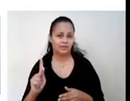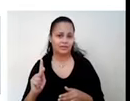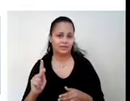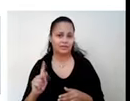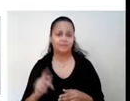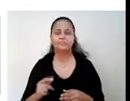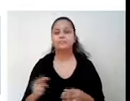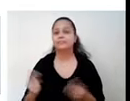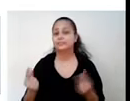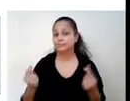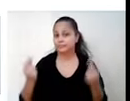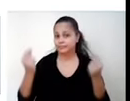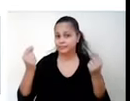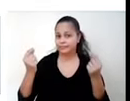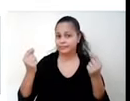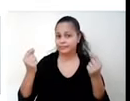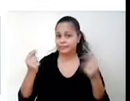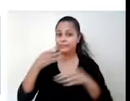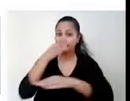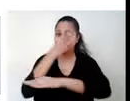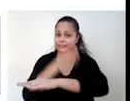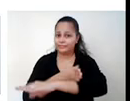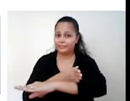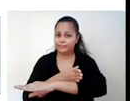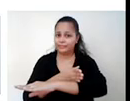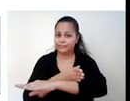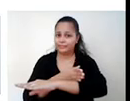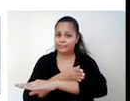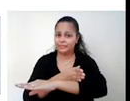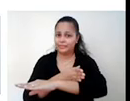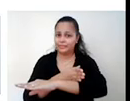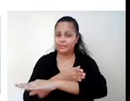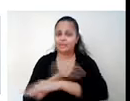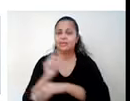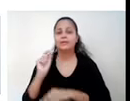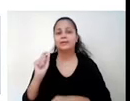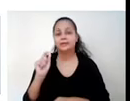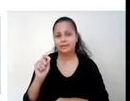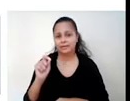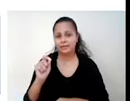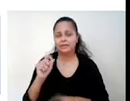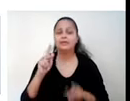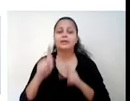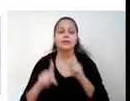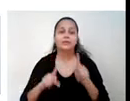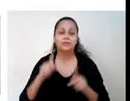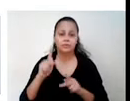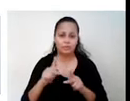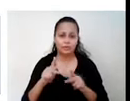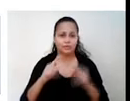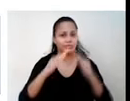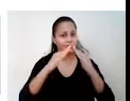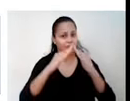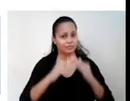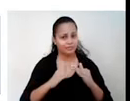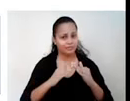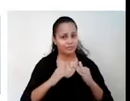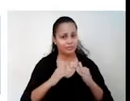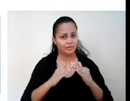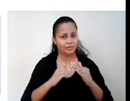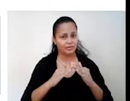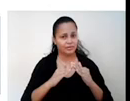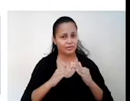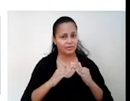durante o final da Idade Média, na Baixa Idade Média, eram os habitantes que moravam nos